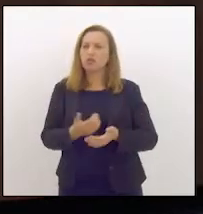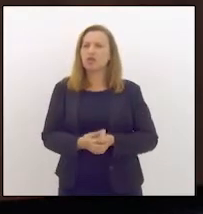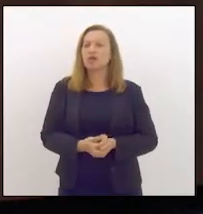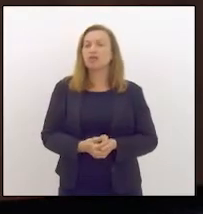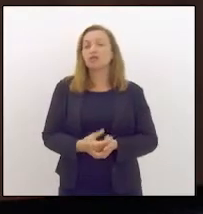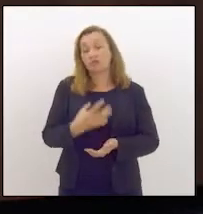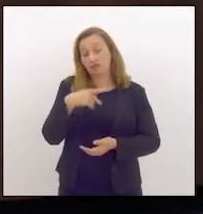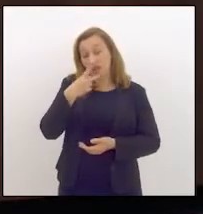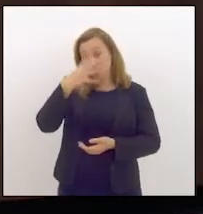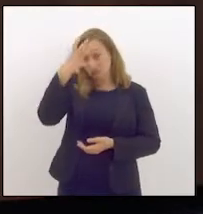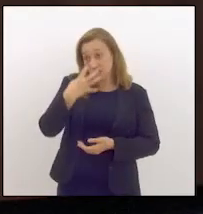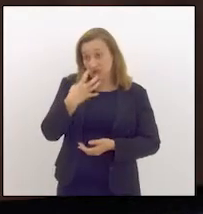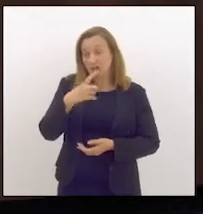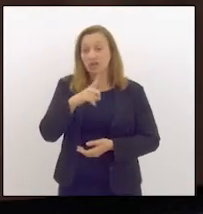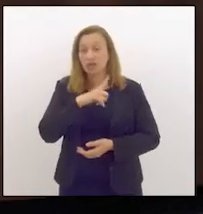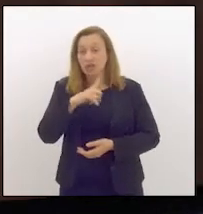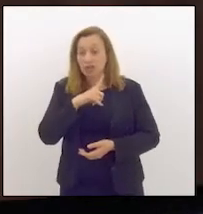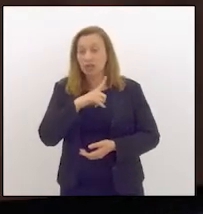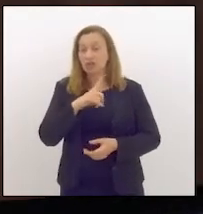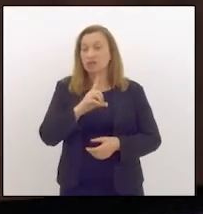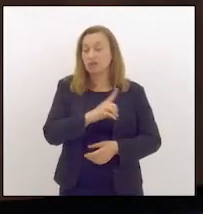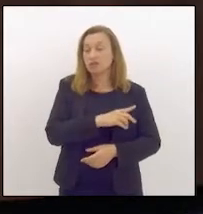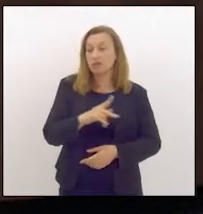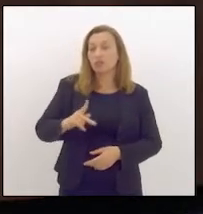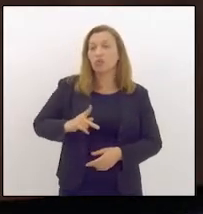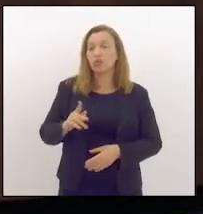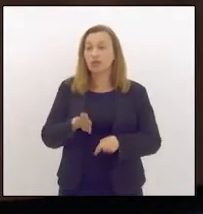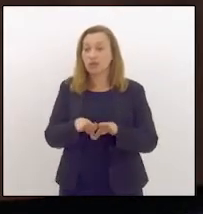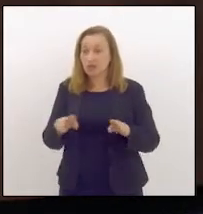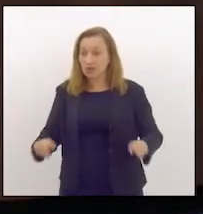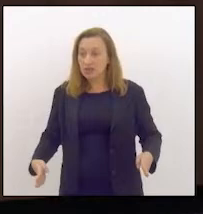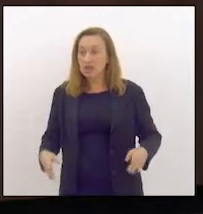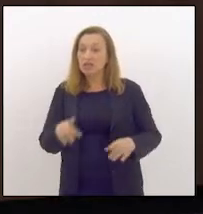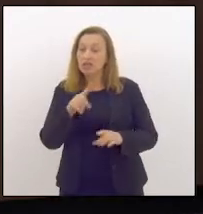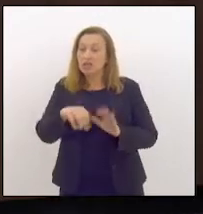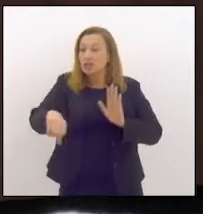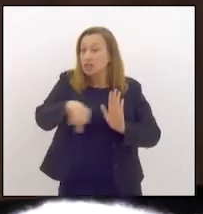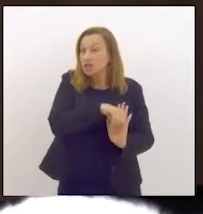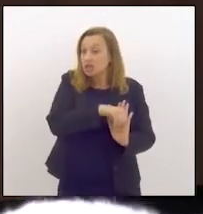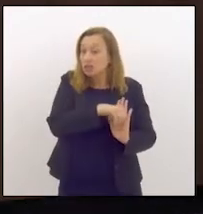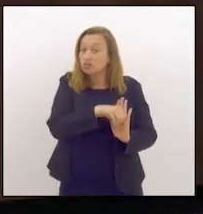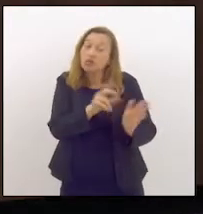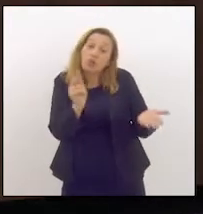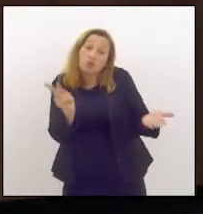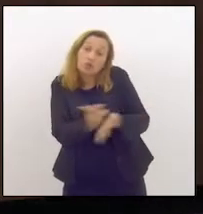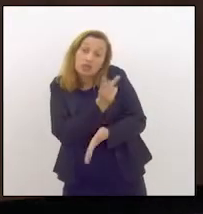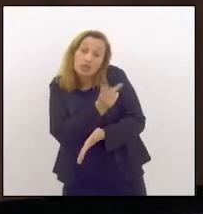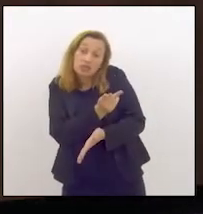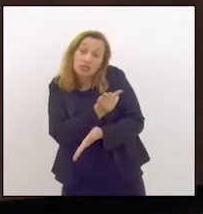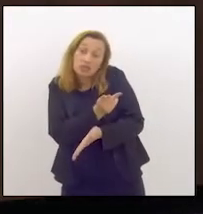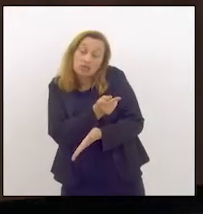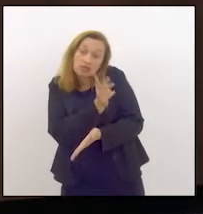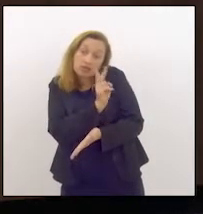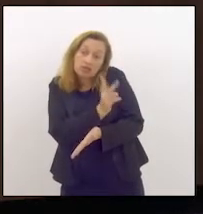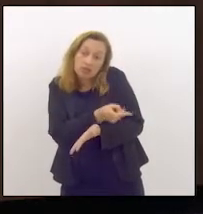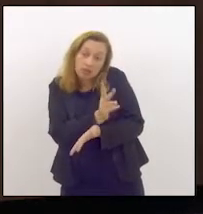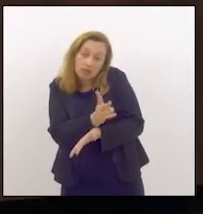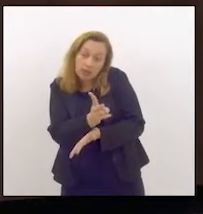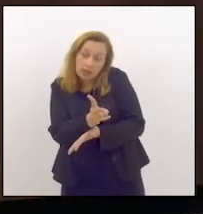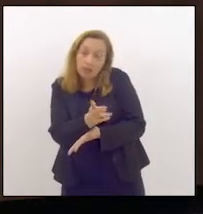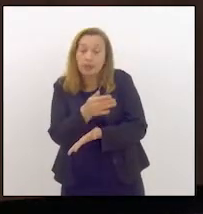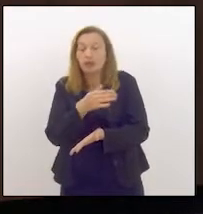defensoria aqui também na mesa e esses crimes eles estão acontecendo frequentemente